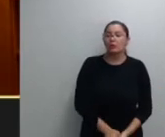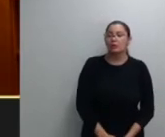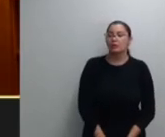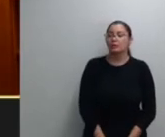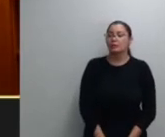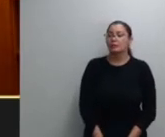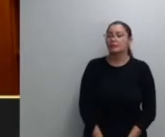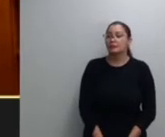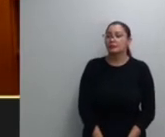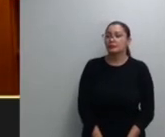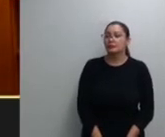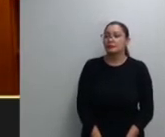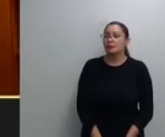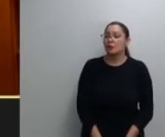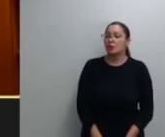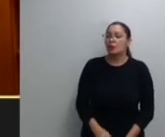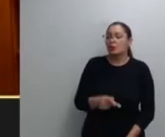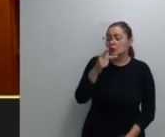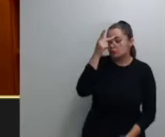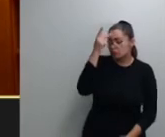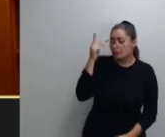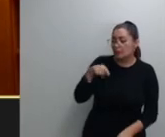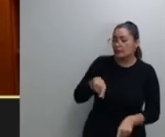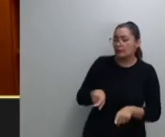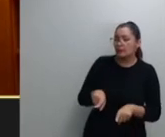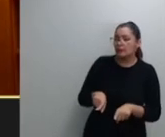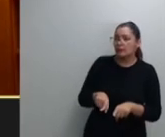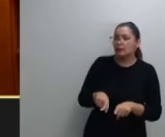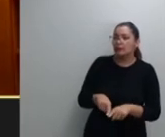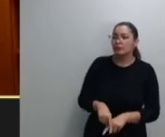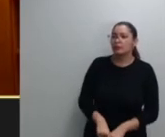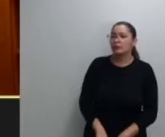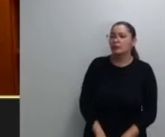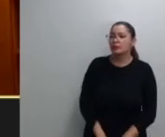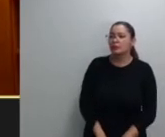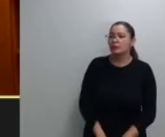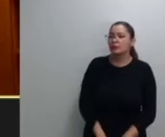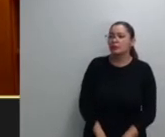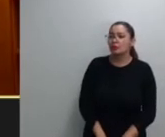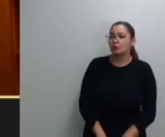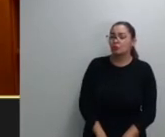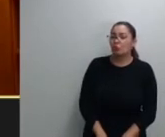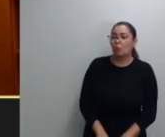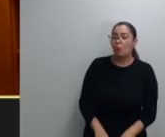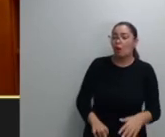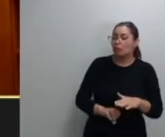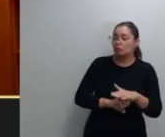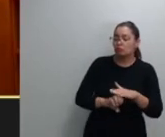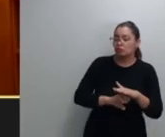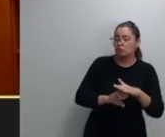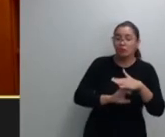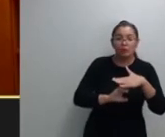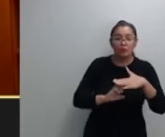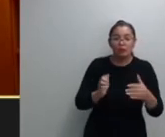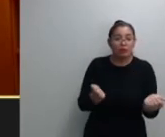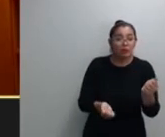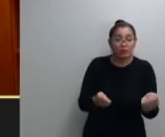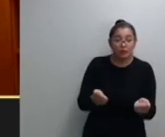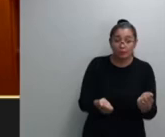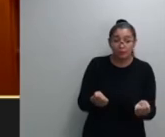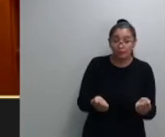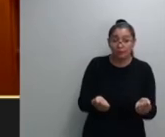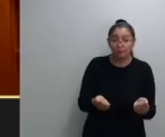Quando a gente vai também para o regulatório, na Agência Nacional de Transportes Terrestres, a NTT, na resolução